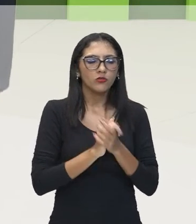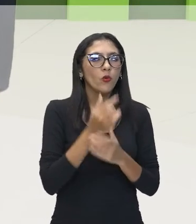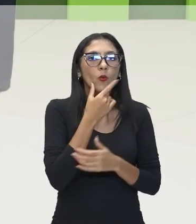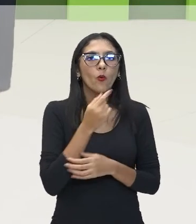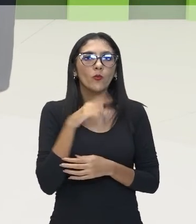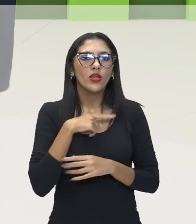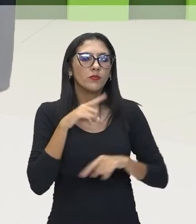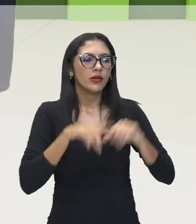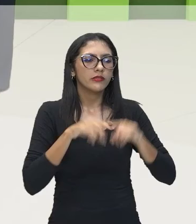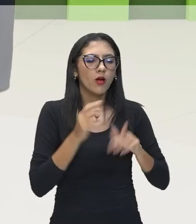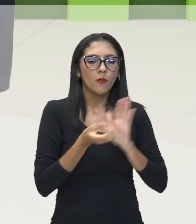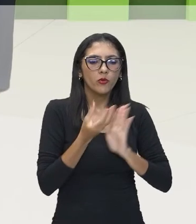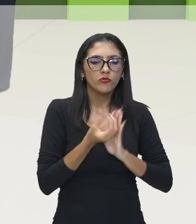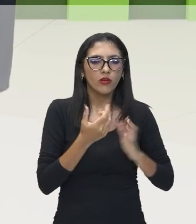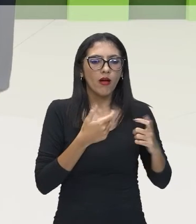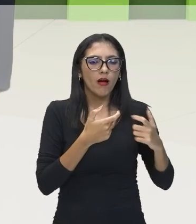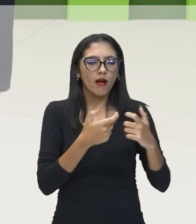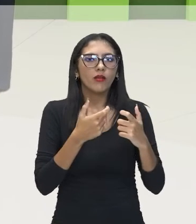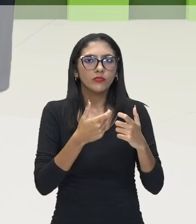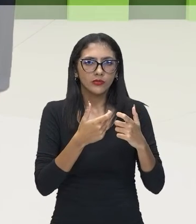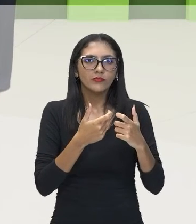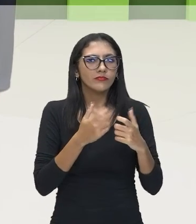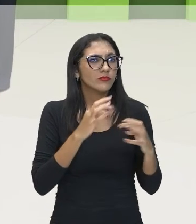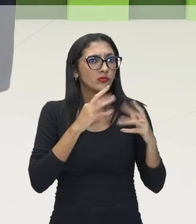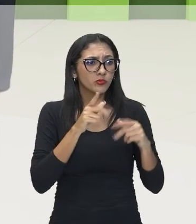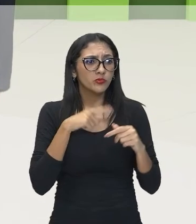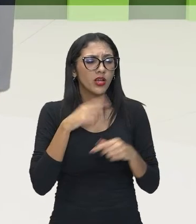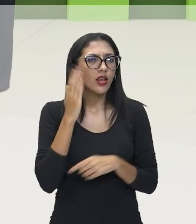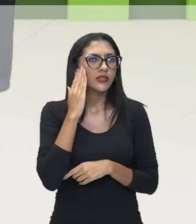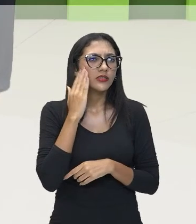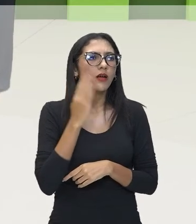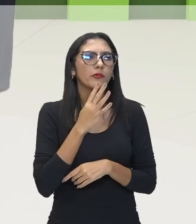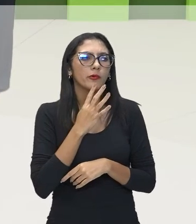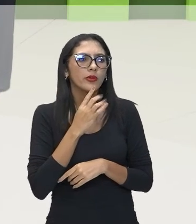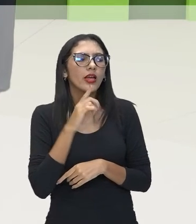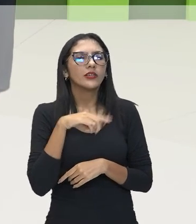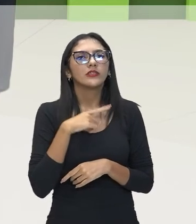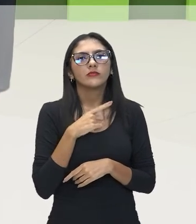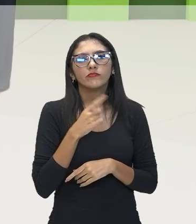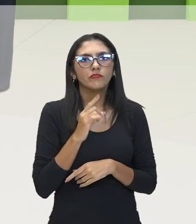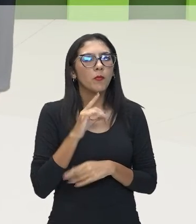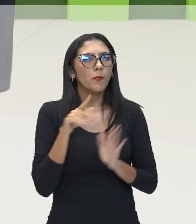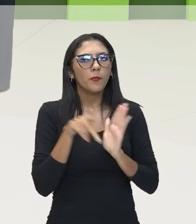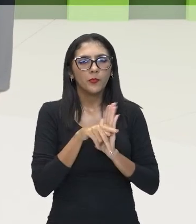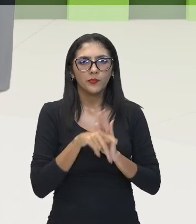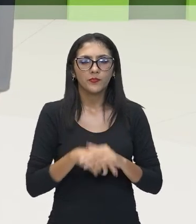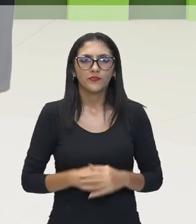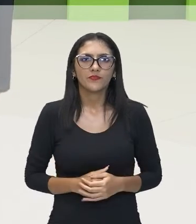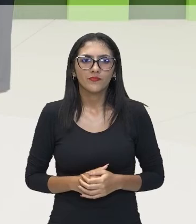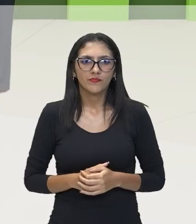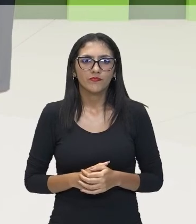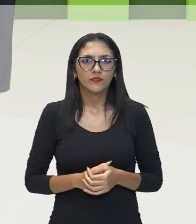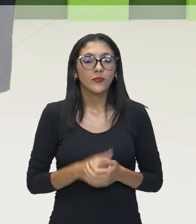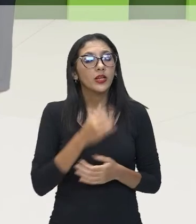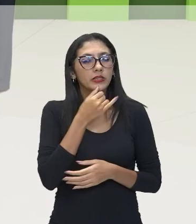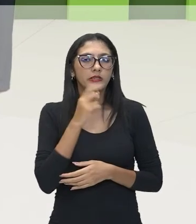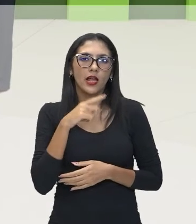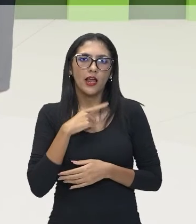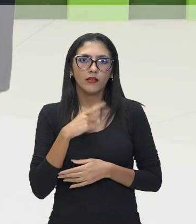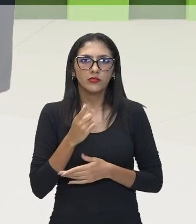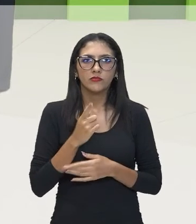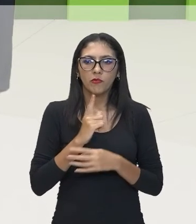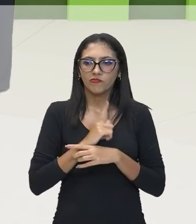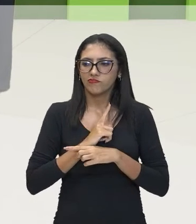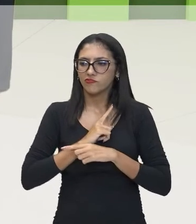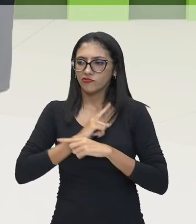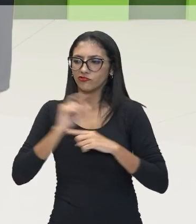soube ou descobriu foi por conta desse casamento, né? Infelizmente, ela acabou fugindo de casa nesse período e